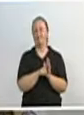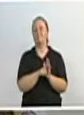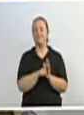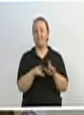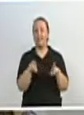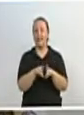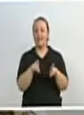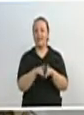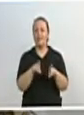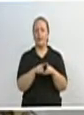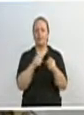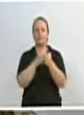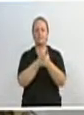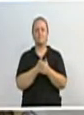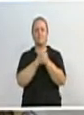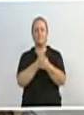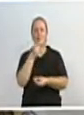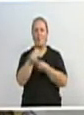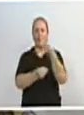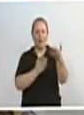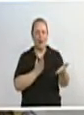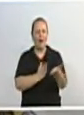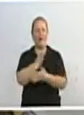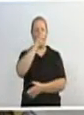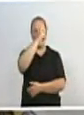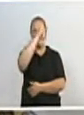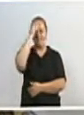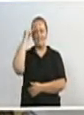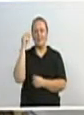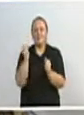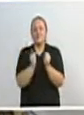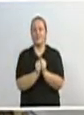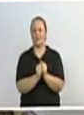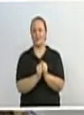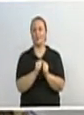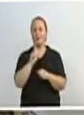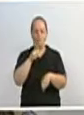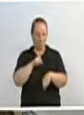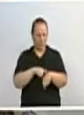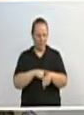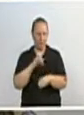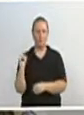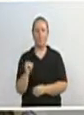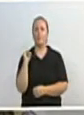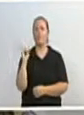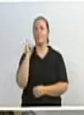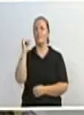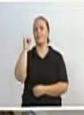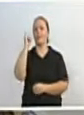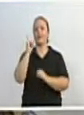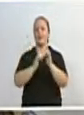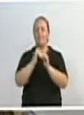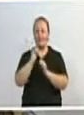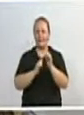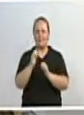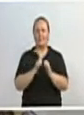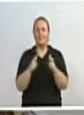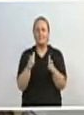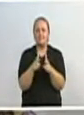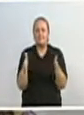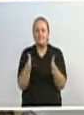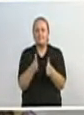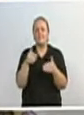a sancioná-lo. Será um momento muito importante para o empreendedorismo de Blumenau e de Santa Catarina. Não só